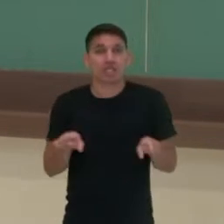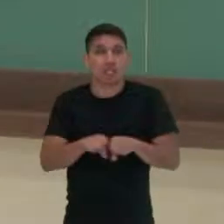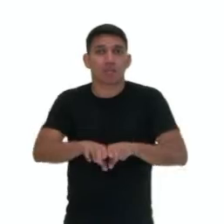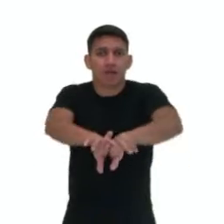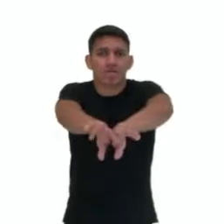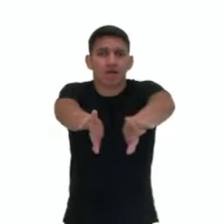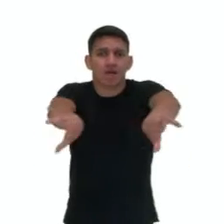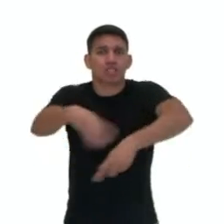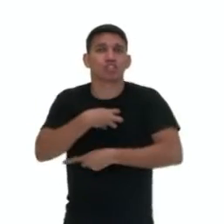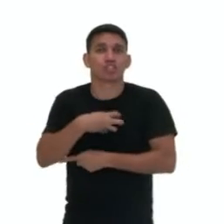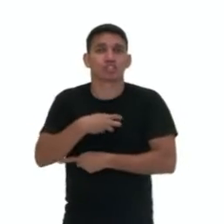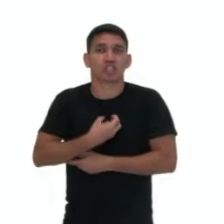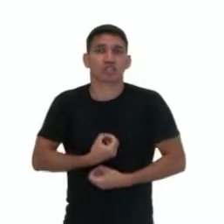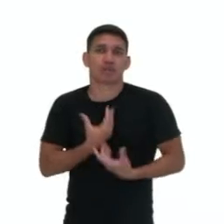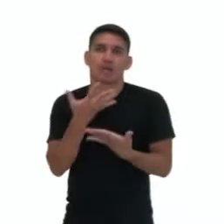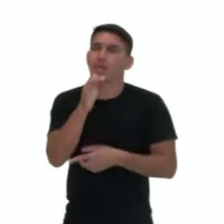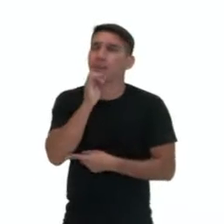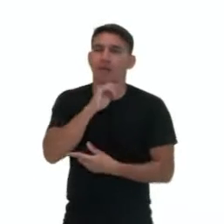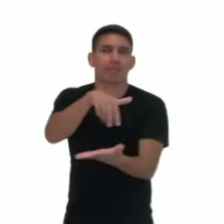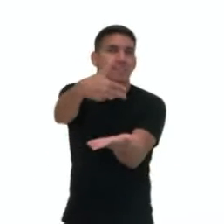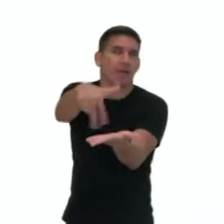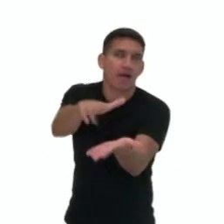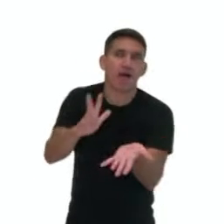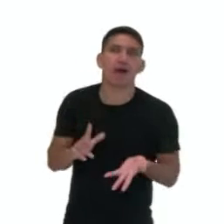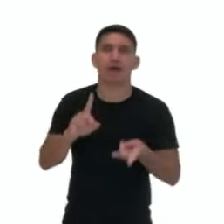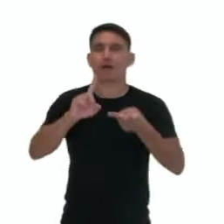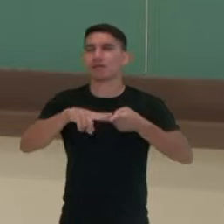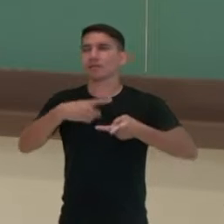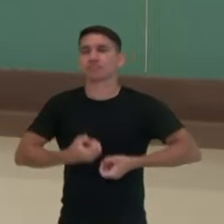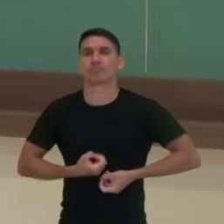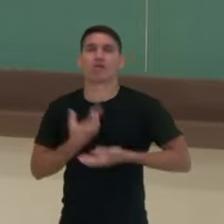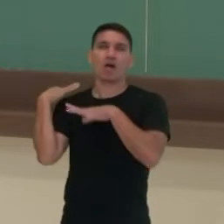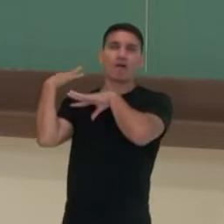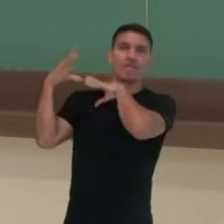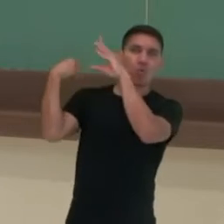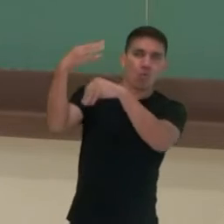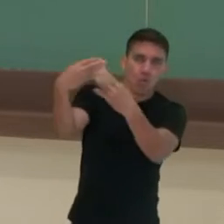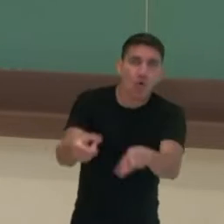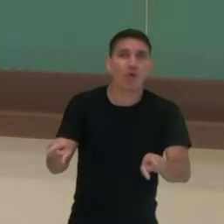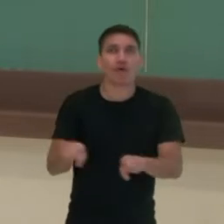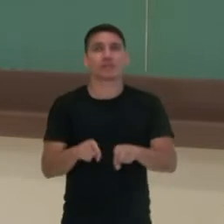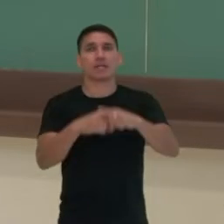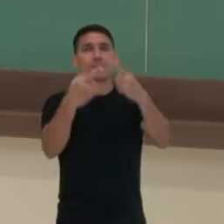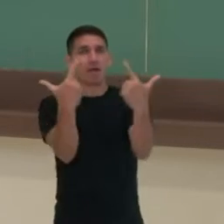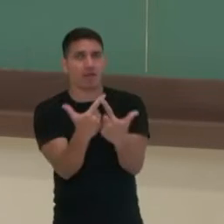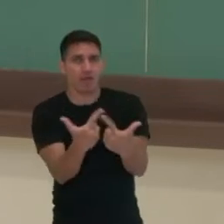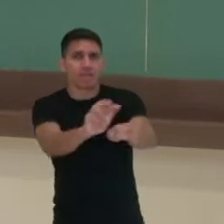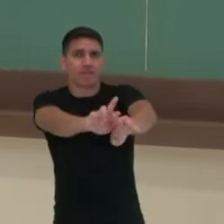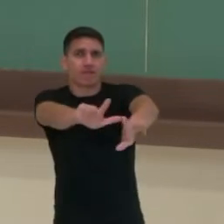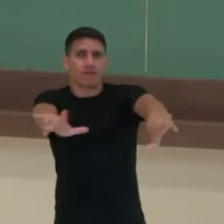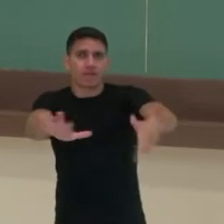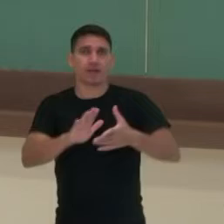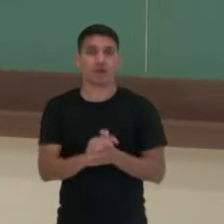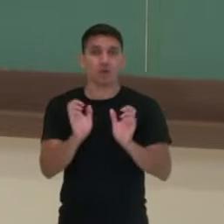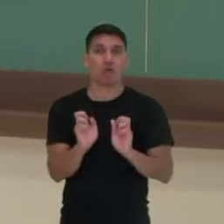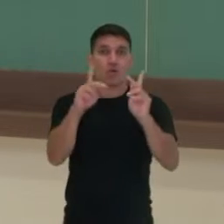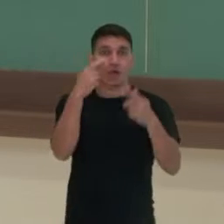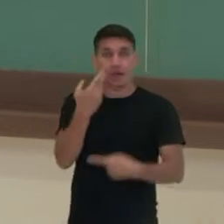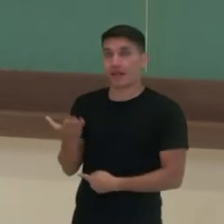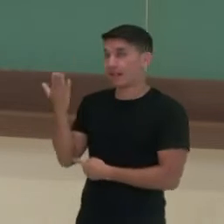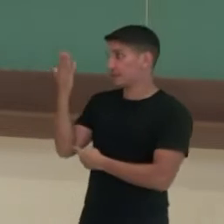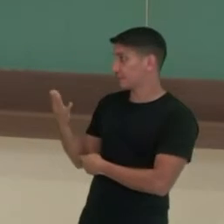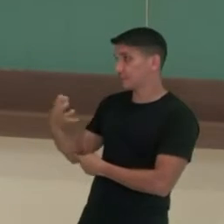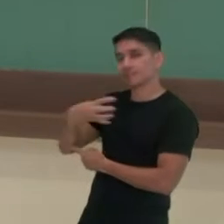de manifestações, como danças, expressões folclóricas, o circo, etc. Então, aqui